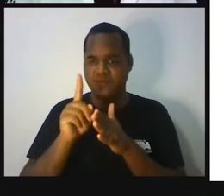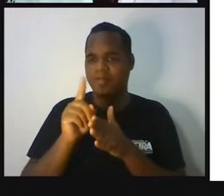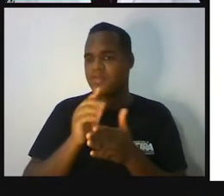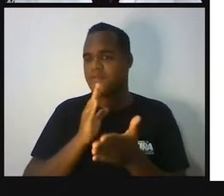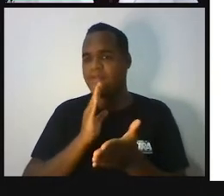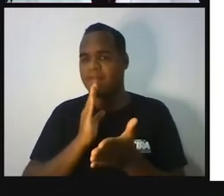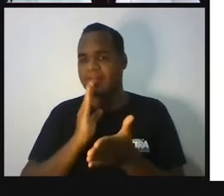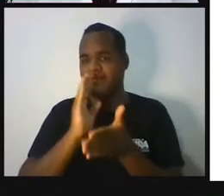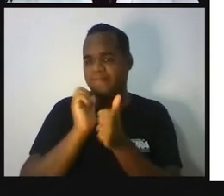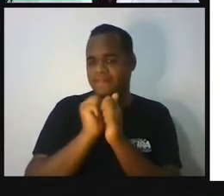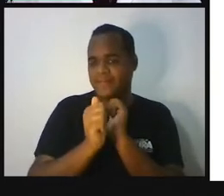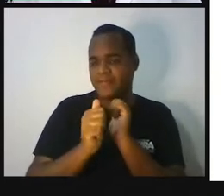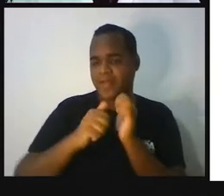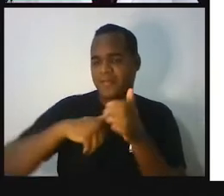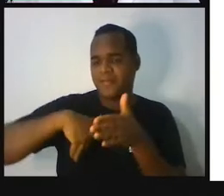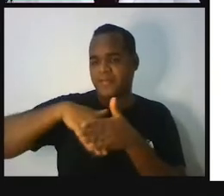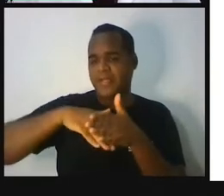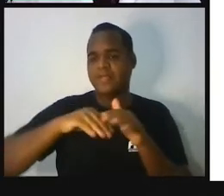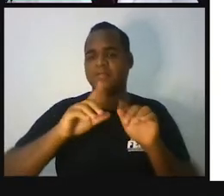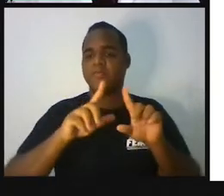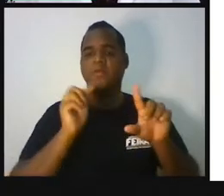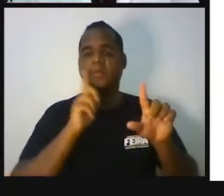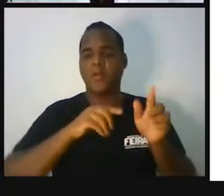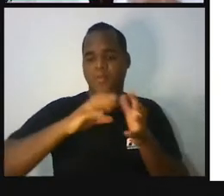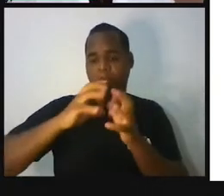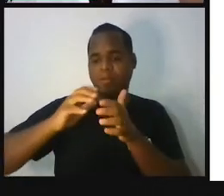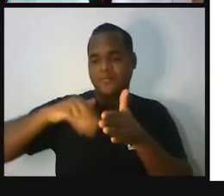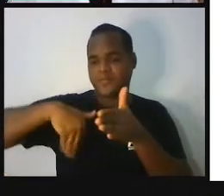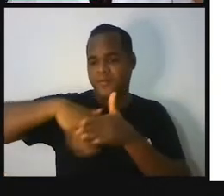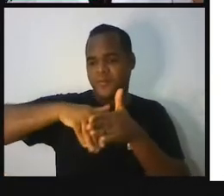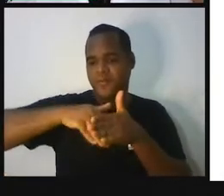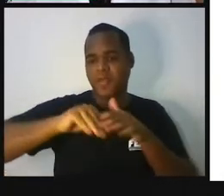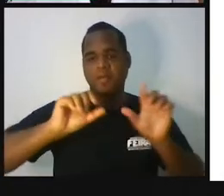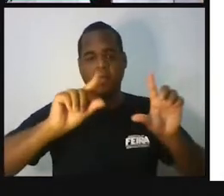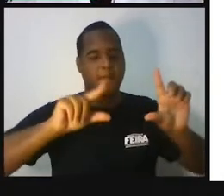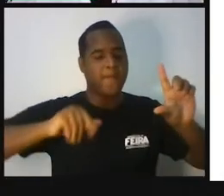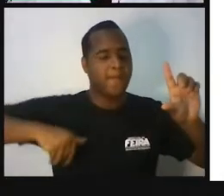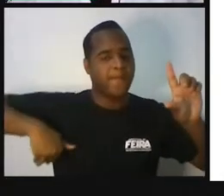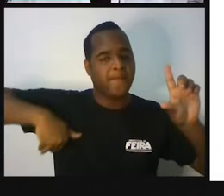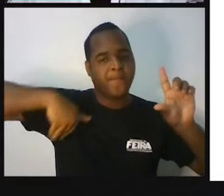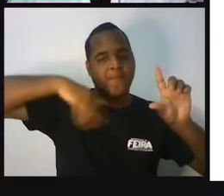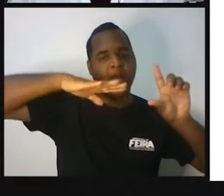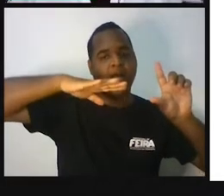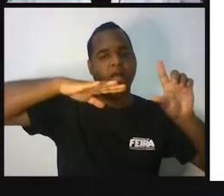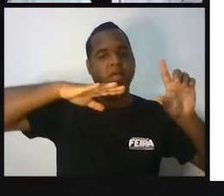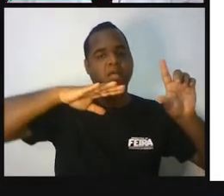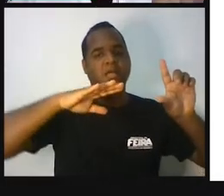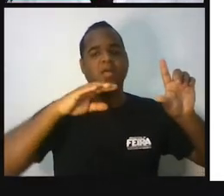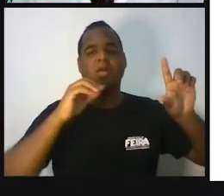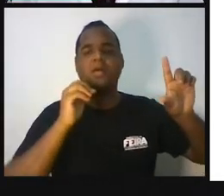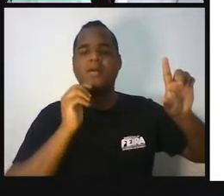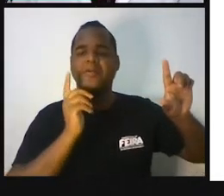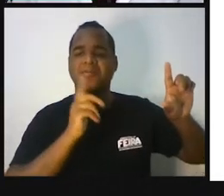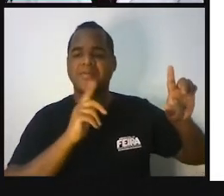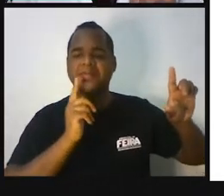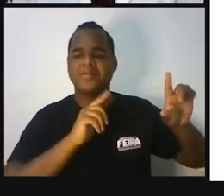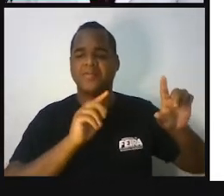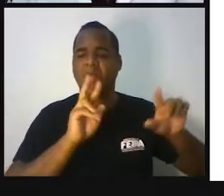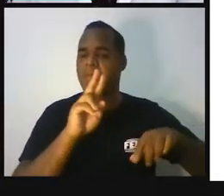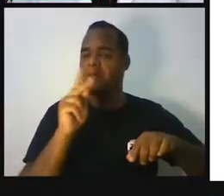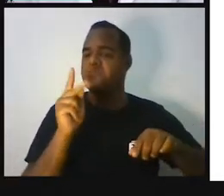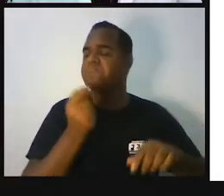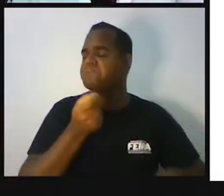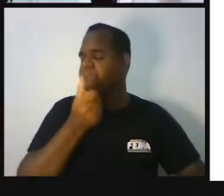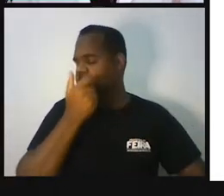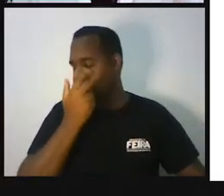aí cadê a galera do baba quando a gente chuta a bola que a gente faz o gol a bola entra na quina dá pra ver a gente fala